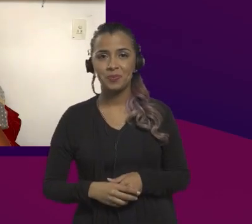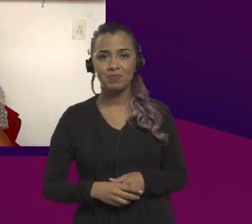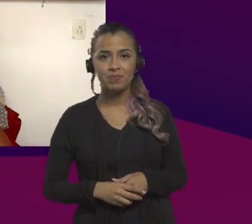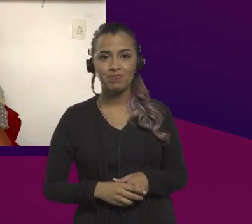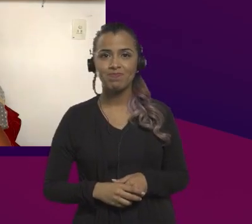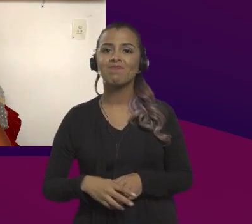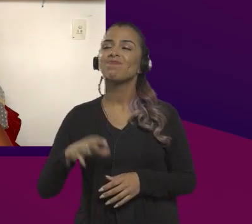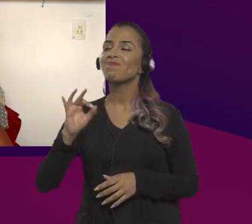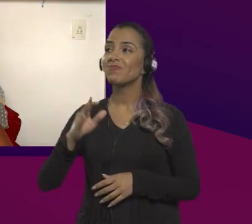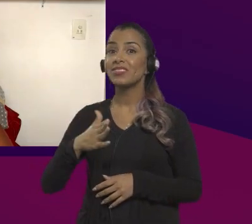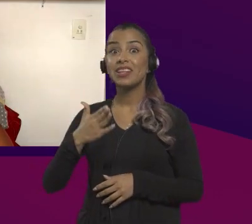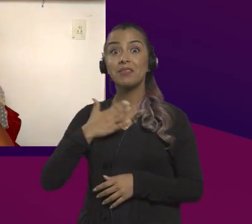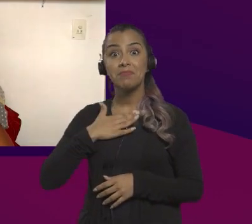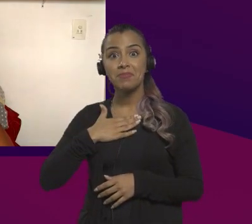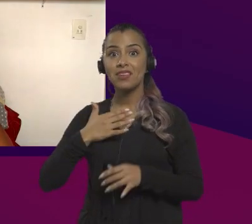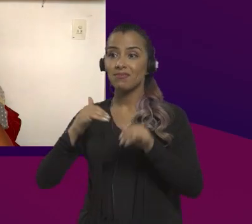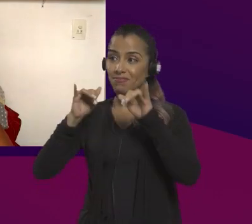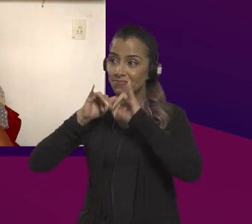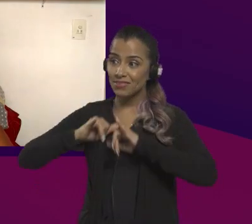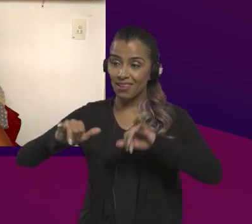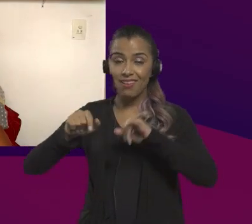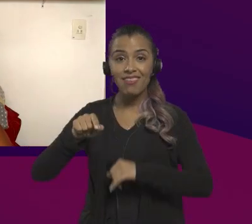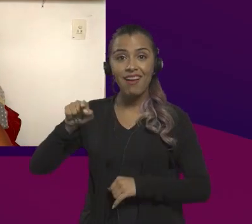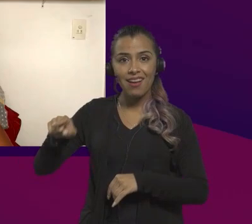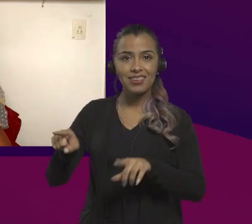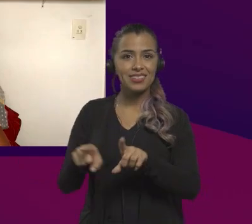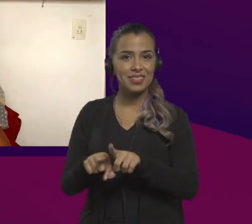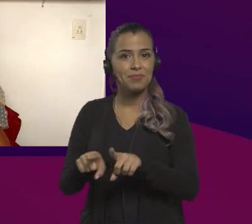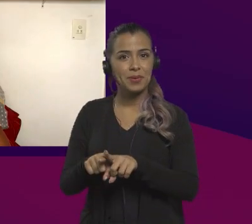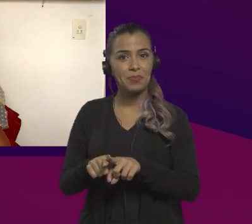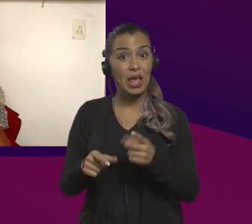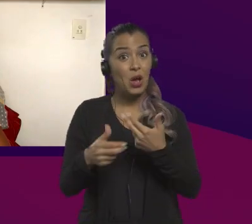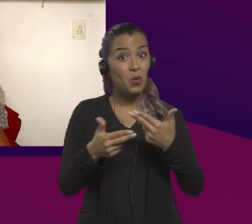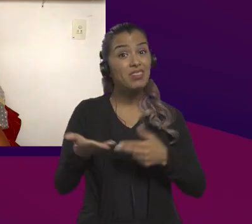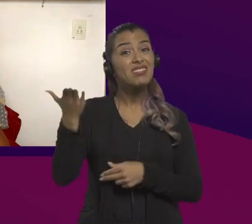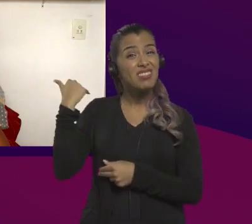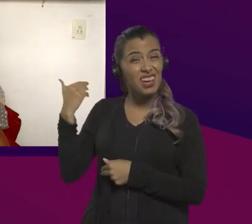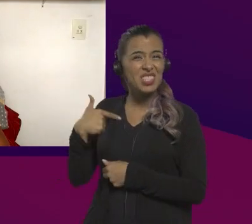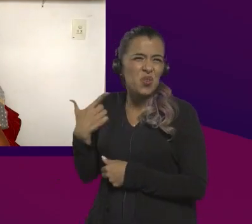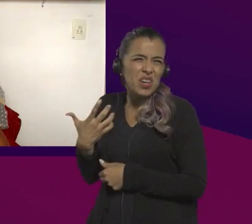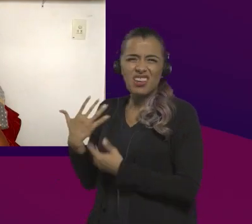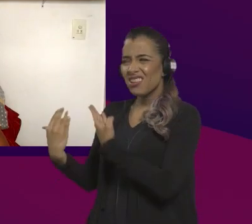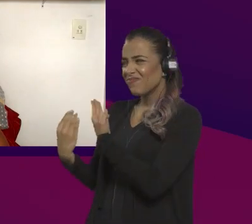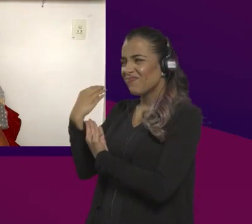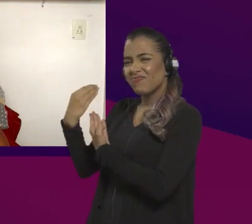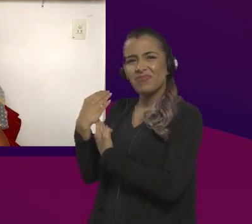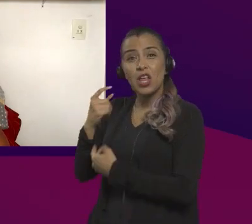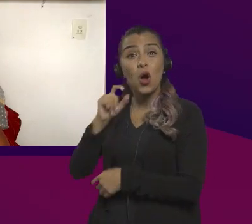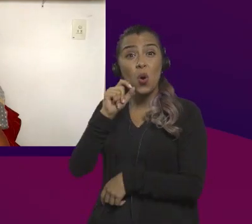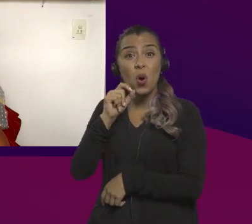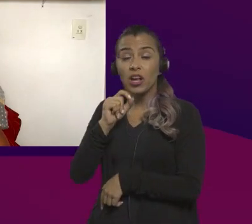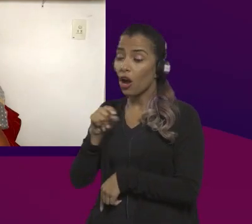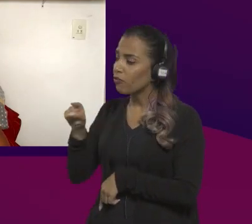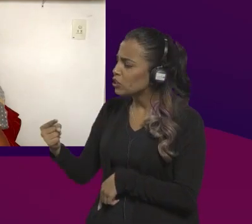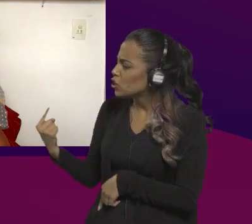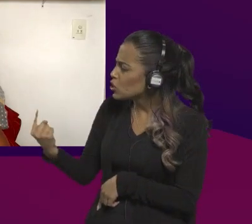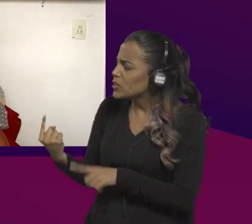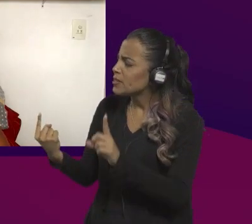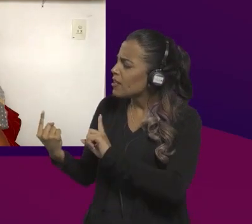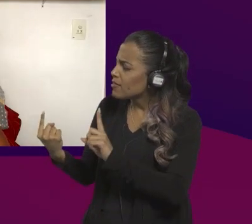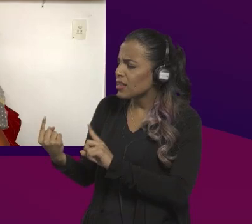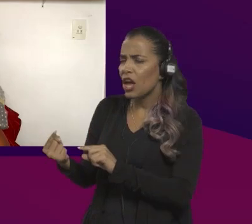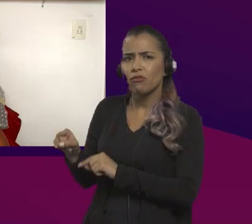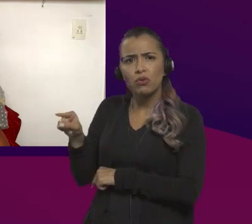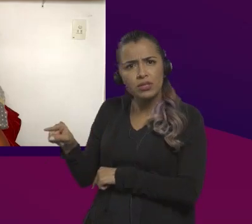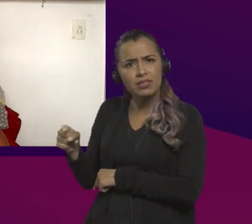a minha mensagem é justamente essa. O que eu queria ter ouvido é que que eu não estava sozinha, que não era só eu que pensava aquelas